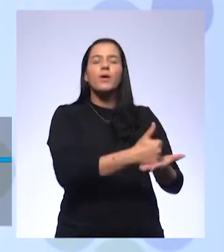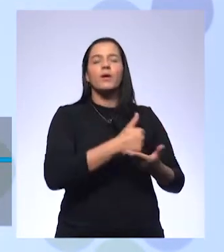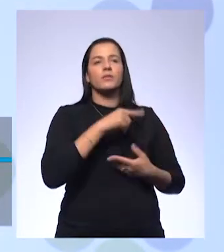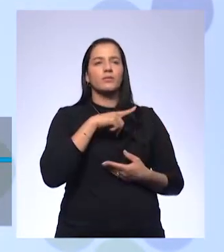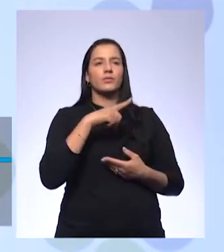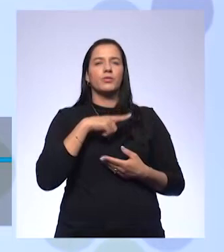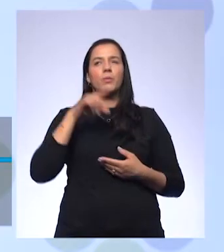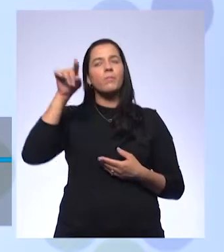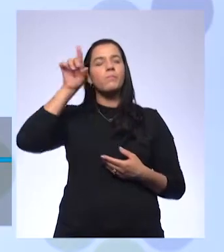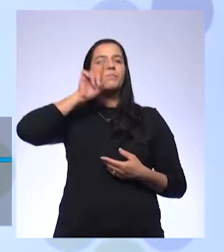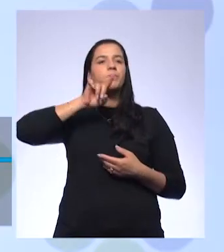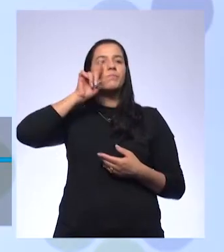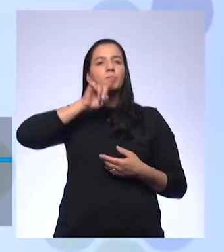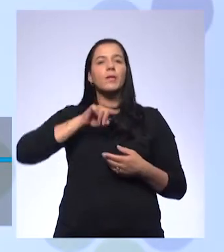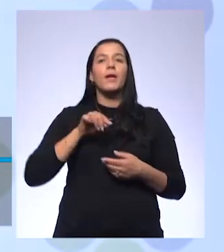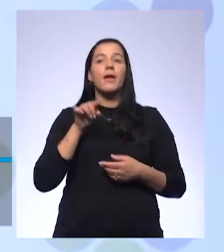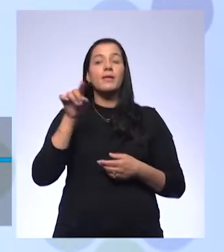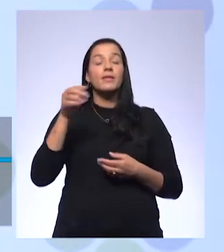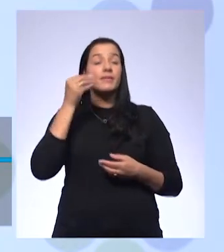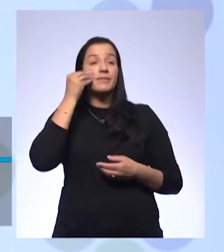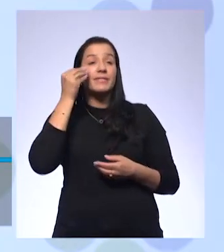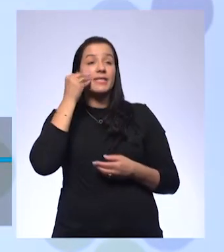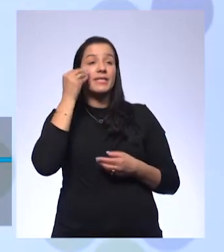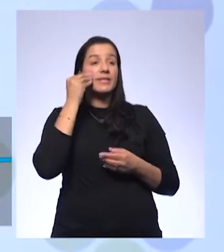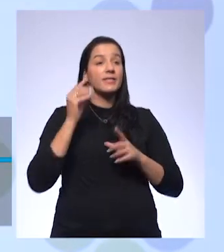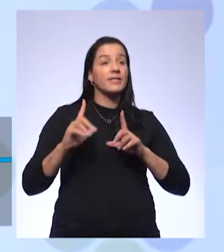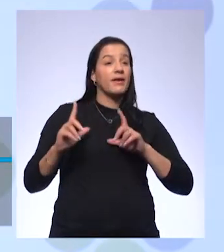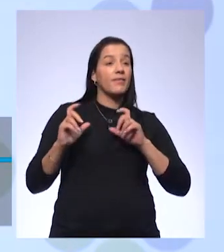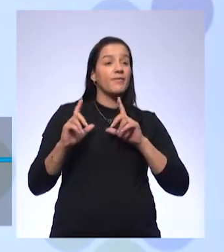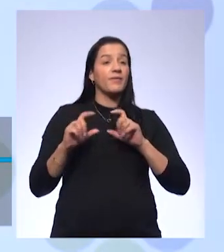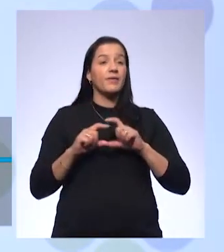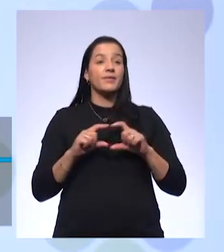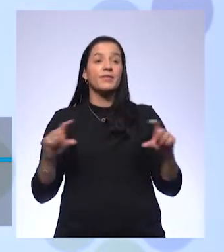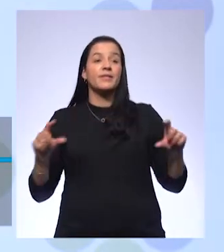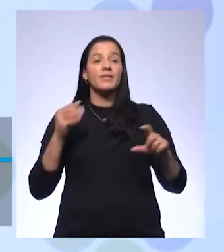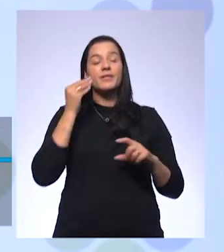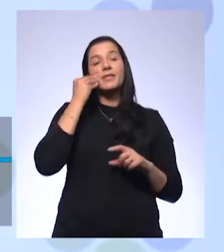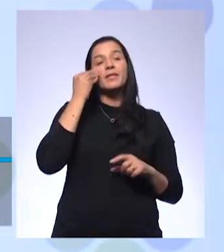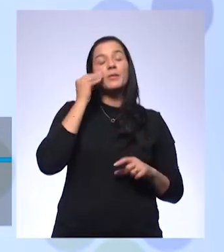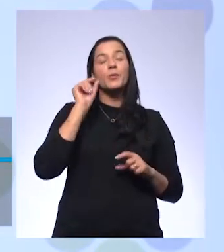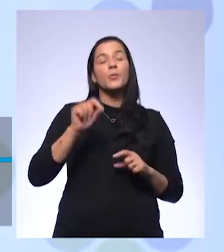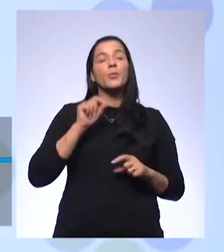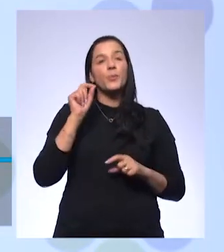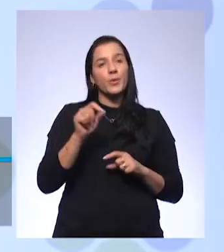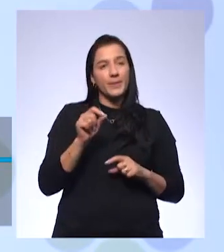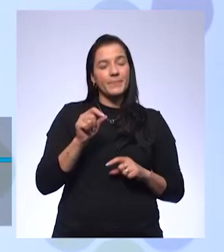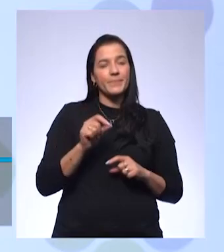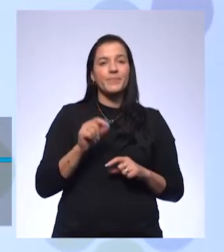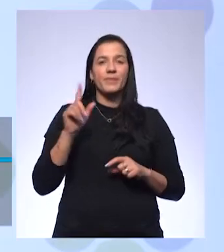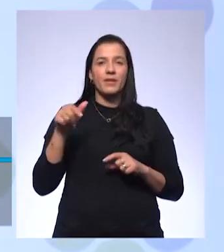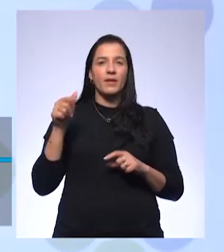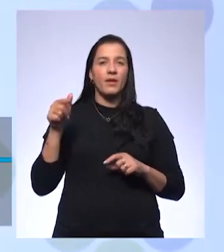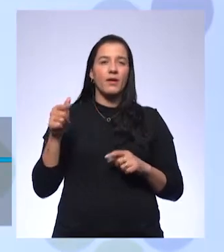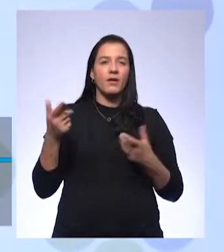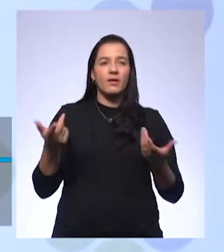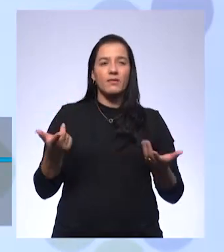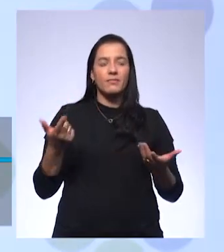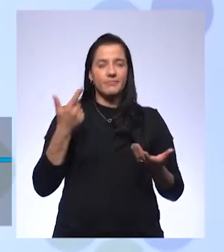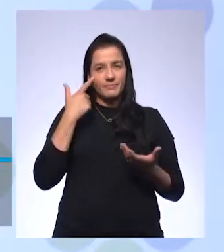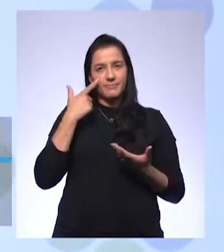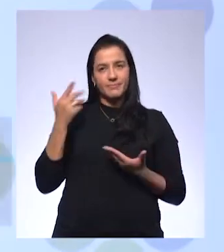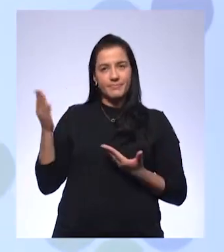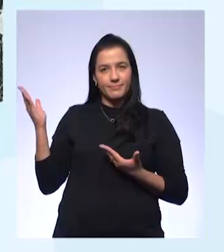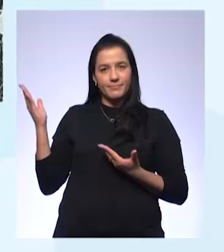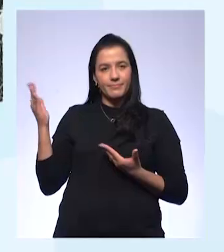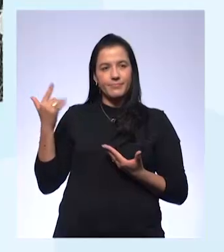estava tentando a fazer, né, como está ali na legenda da imagem, lá no Chile, né? Olhem aí na